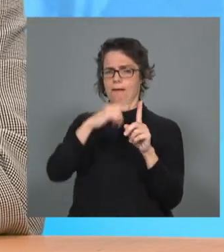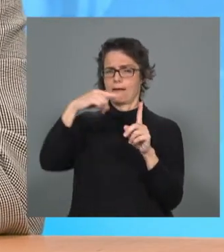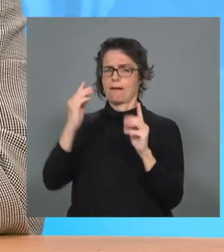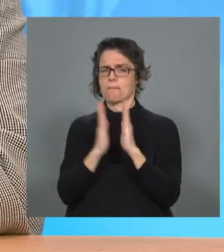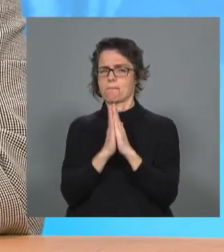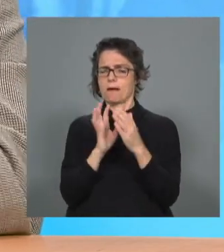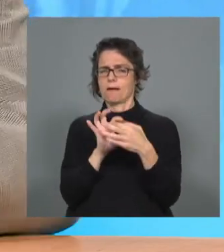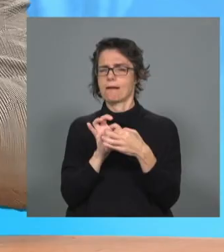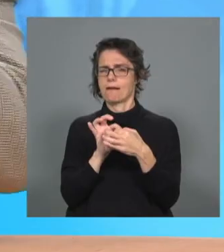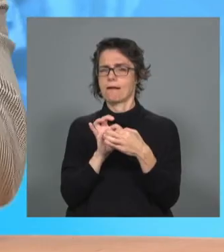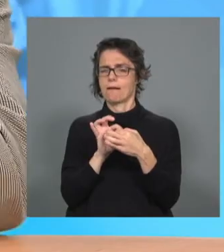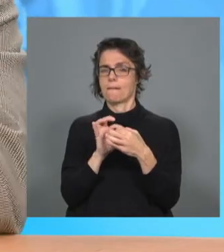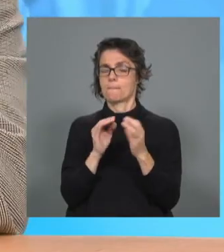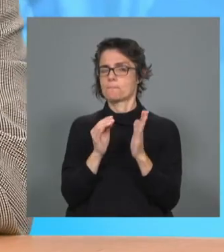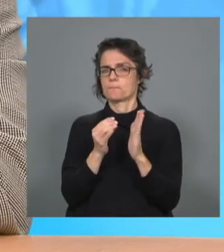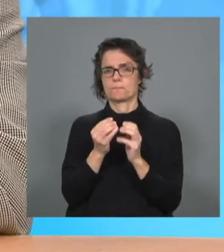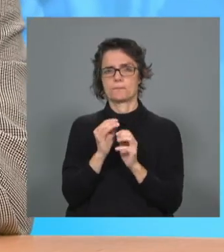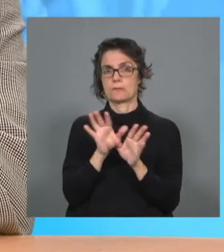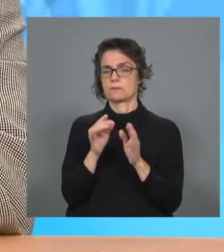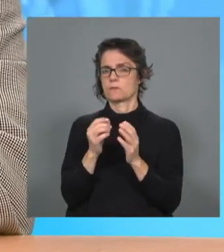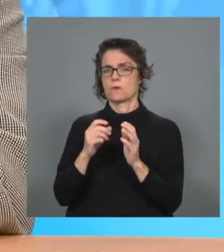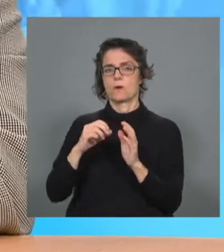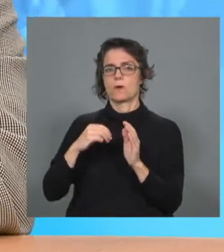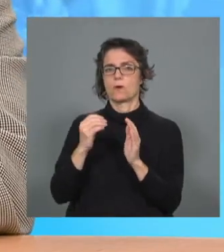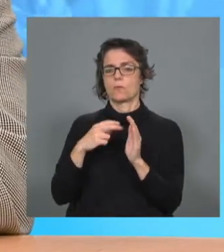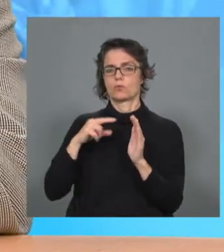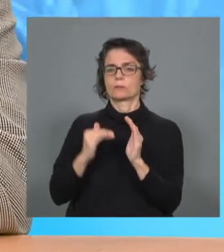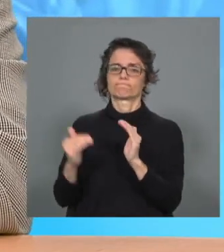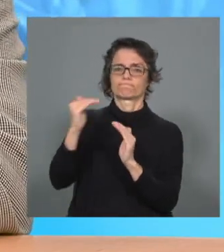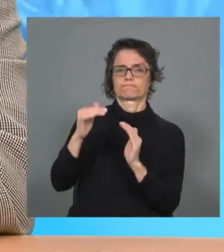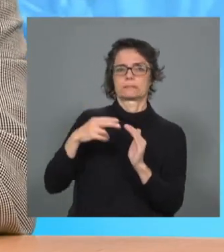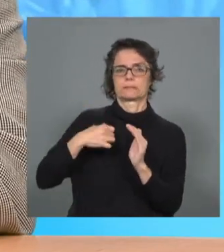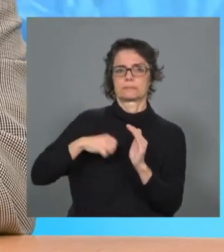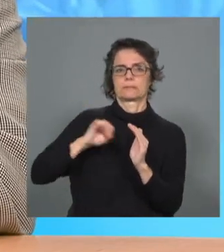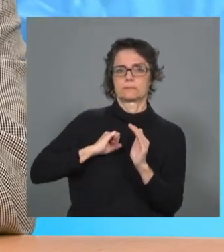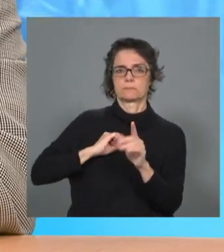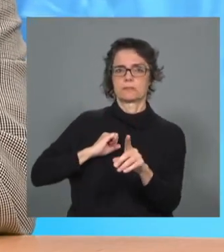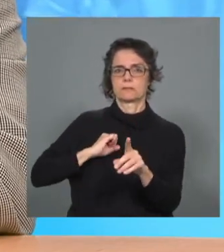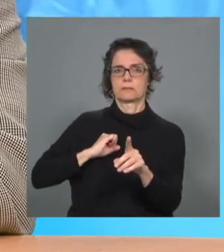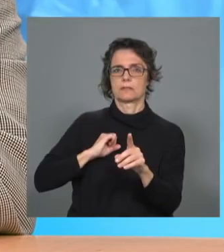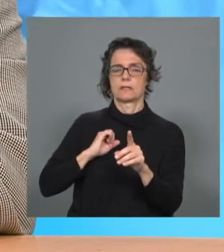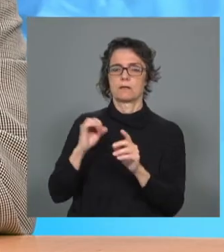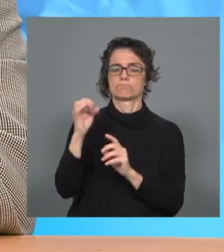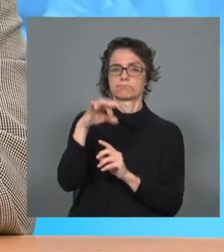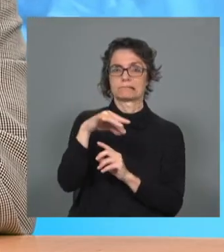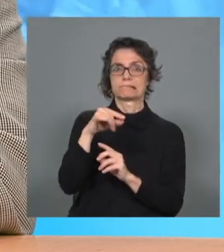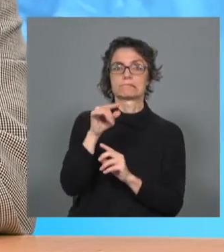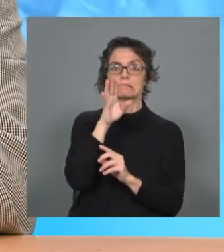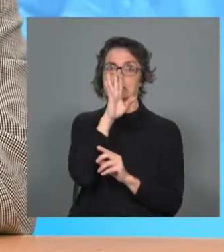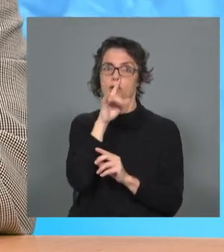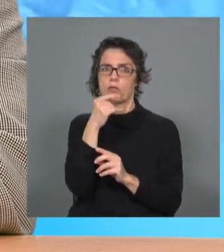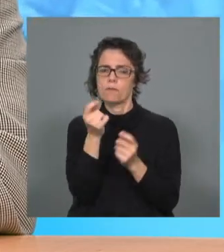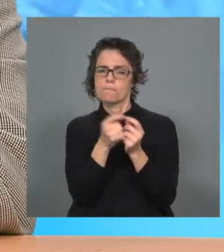está claramente à frente da Espanha, e nós temos muitas parecenças com